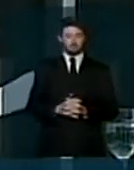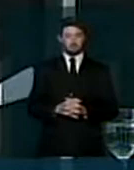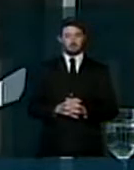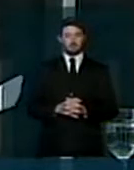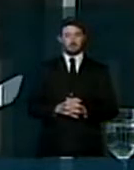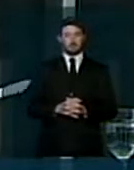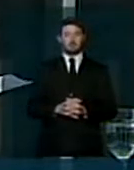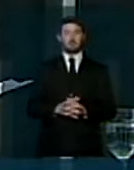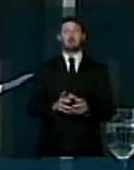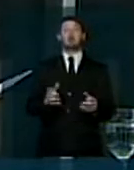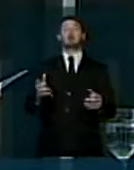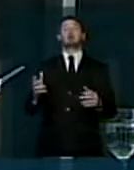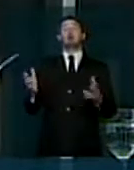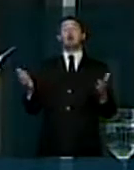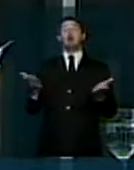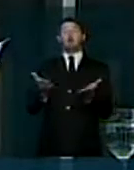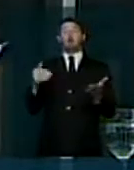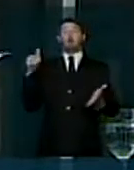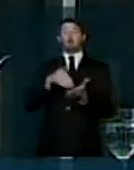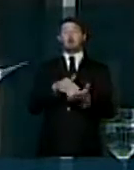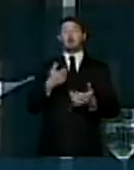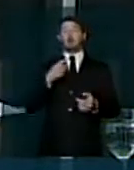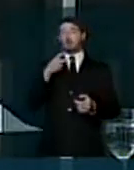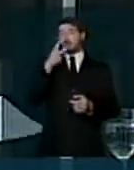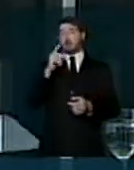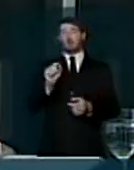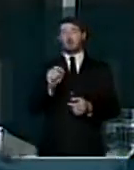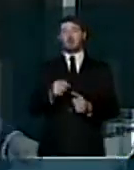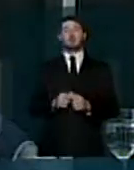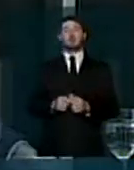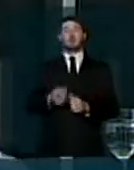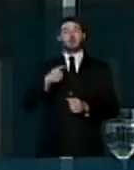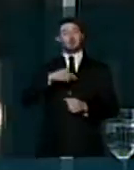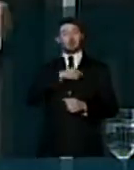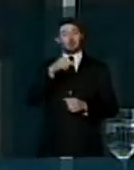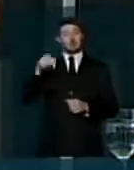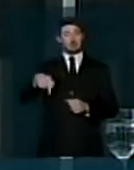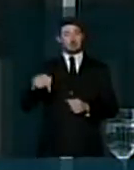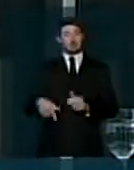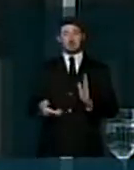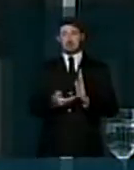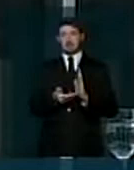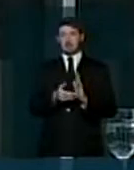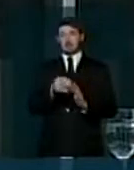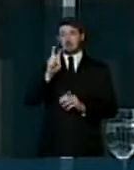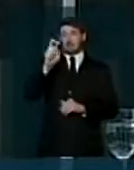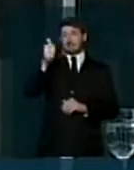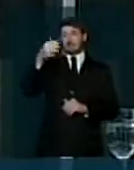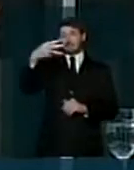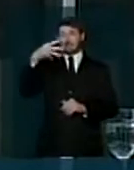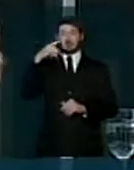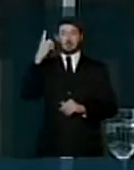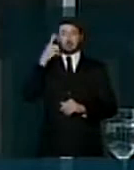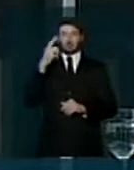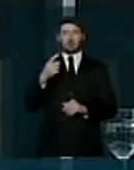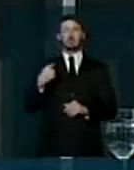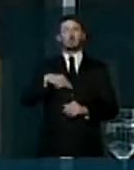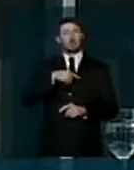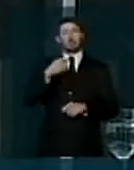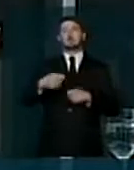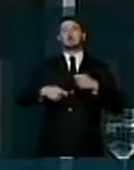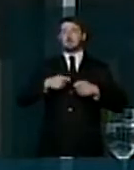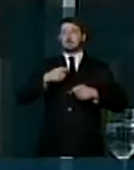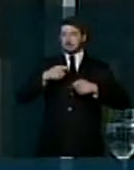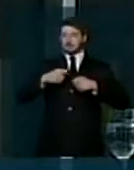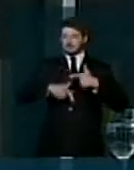dizer neste final, senhor presidente, que nós aqui na Câmara dos Deputados, os 513 deputados, trabalham